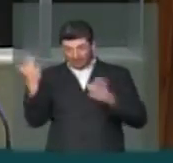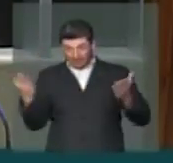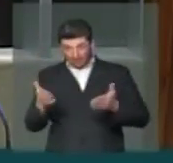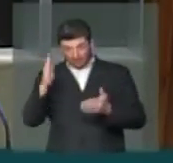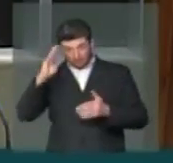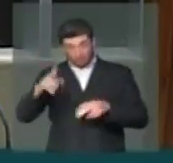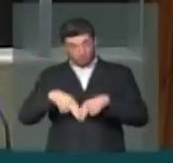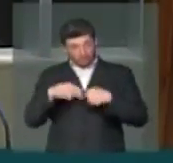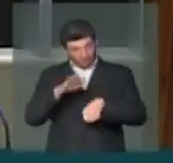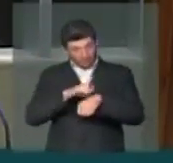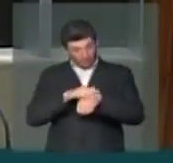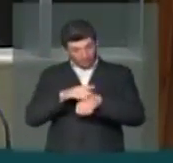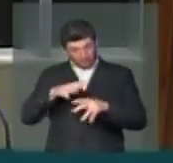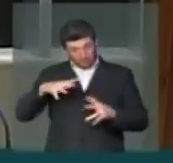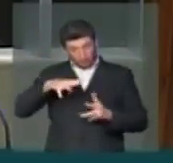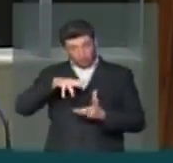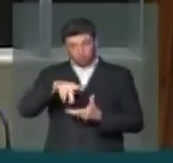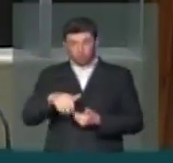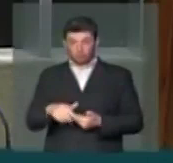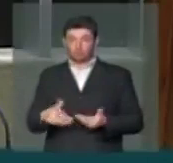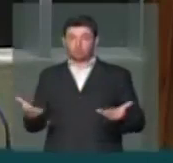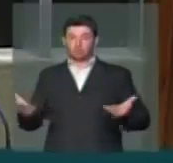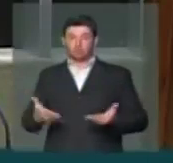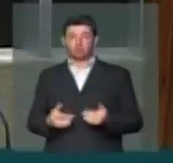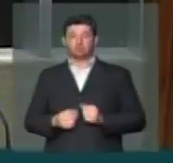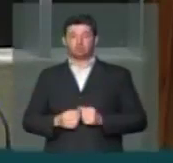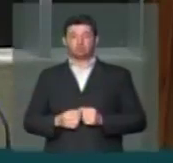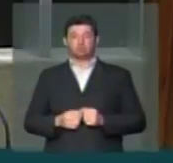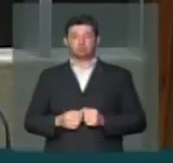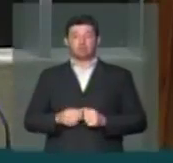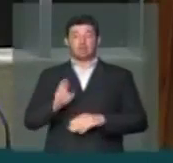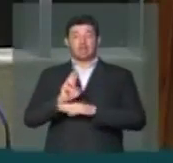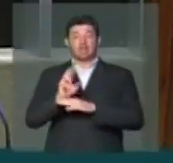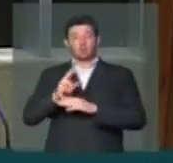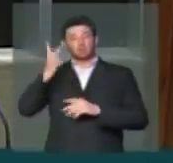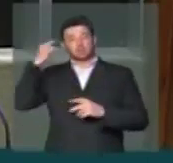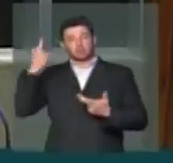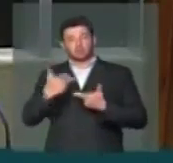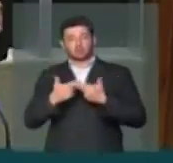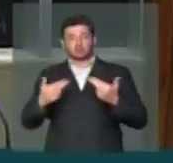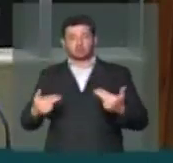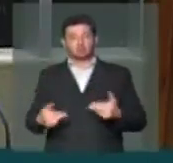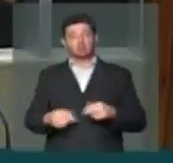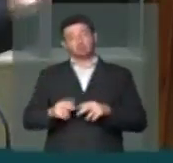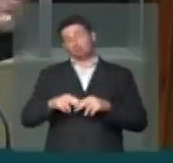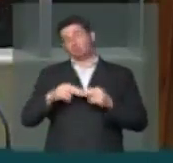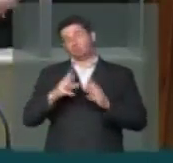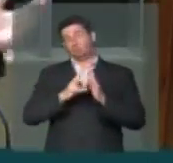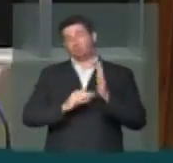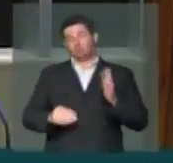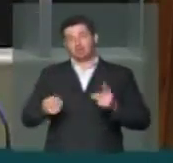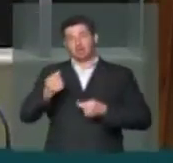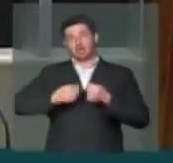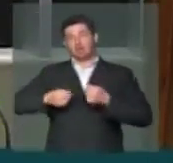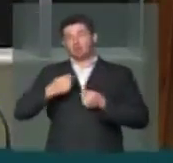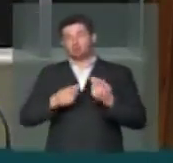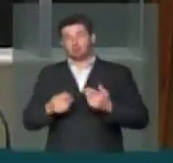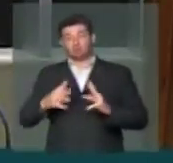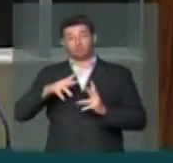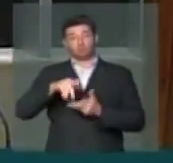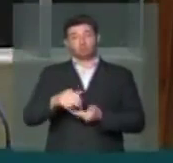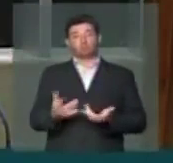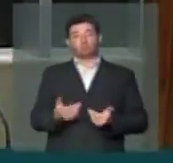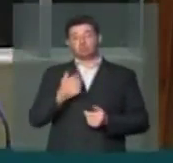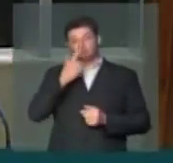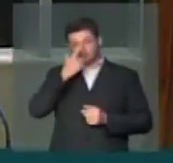pela doença do planeta, no esgotamento dos seus recursos naturais, pelo modelo capitalista hegemônico no mundo